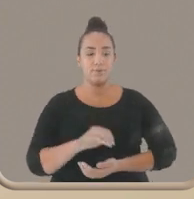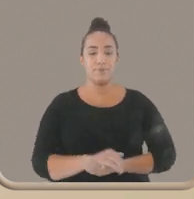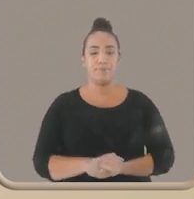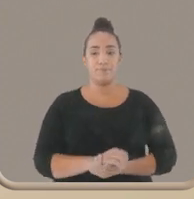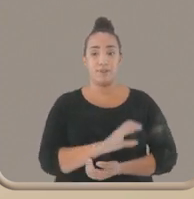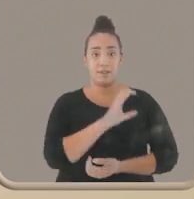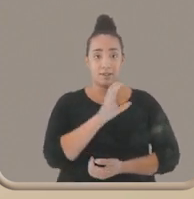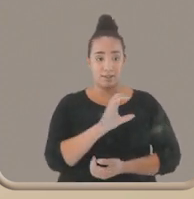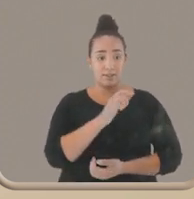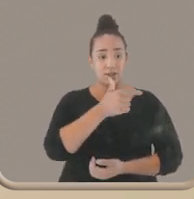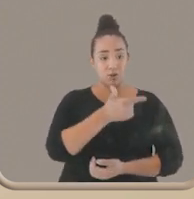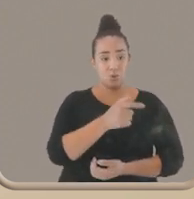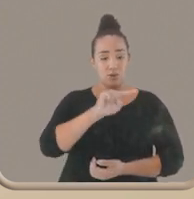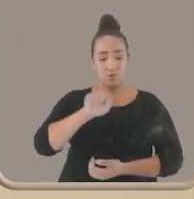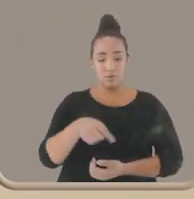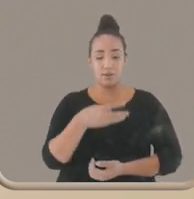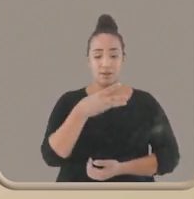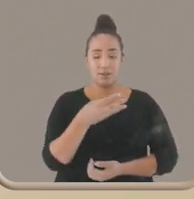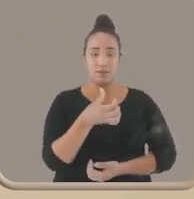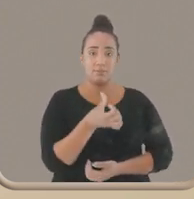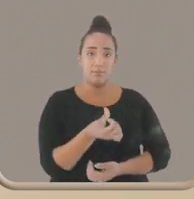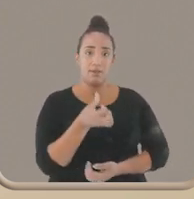1,45. Letra C,